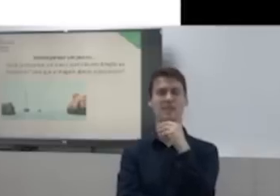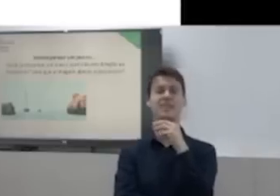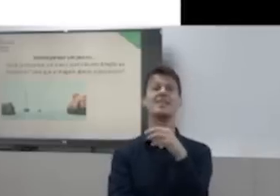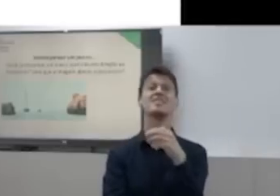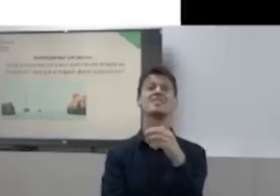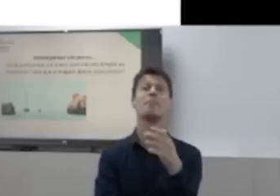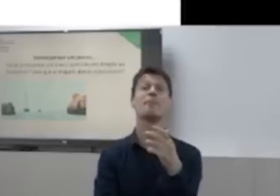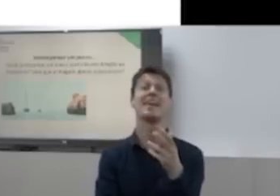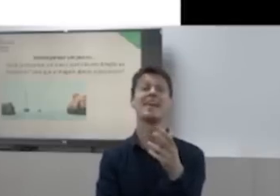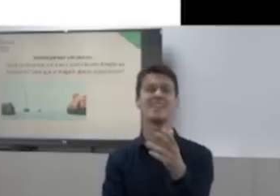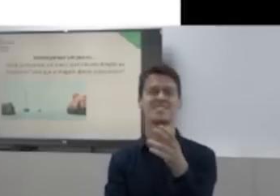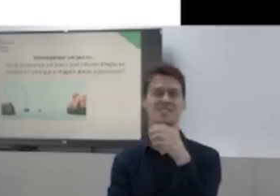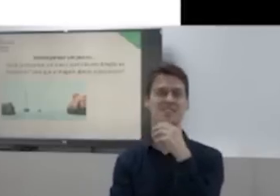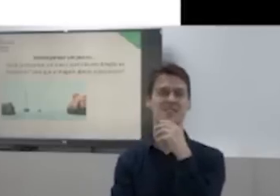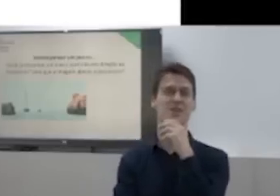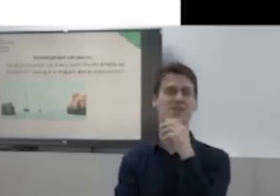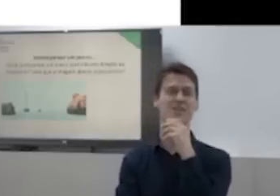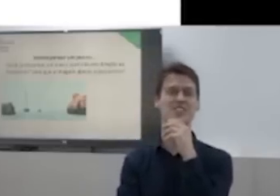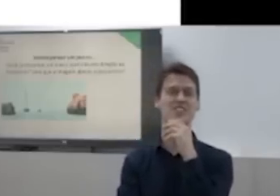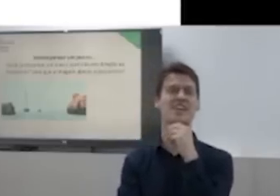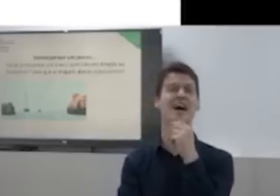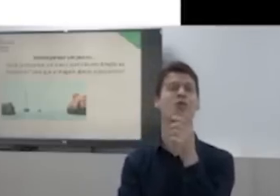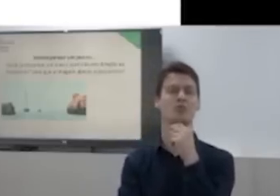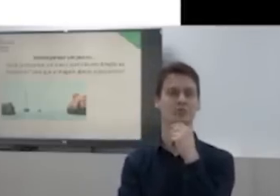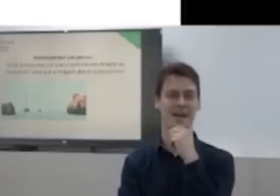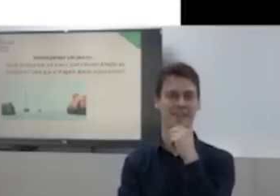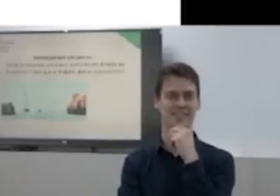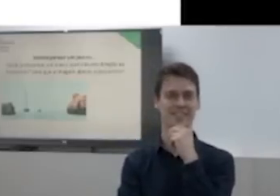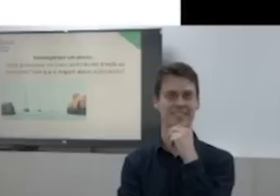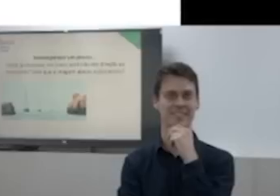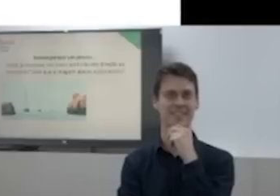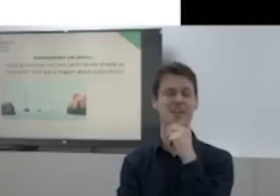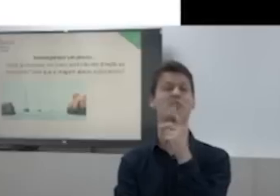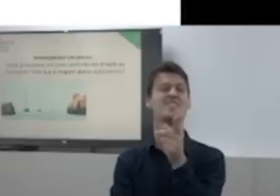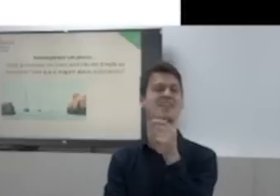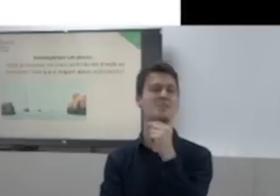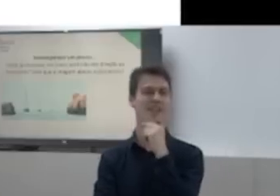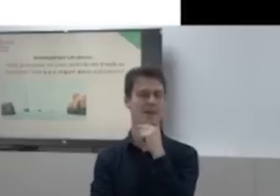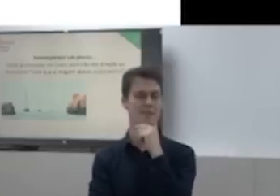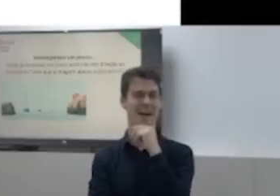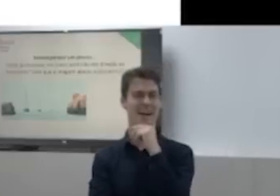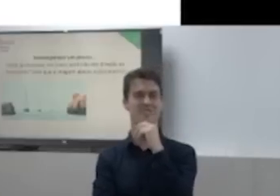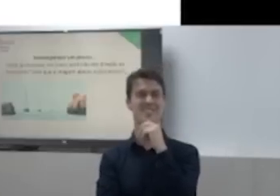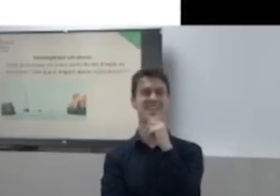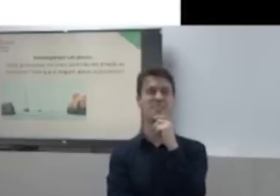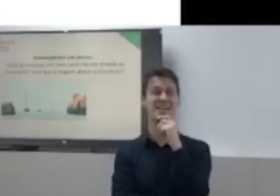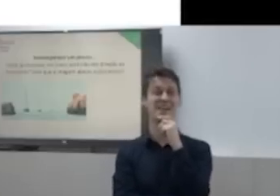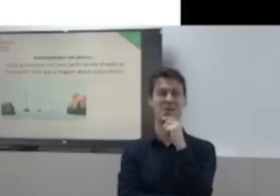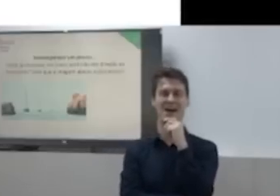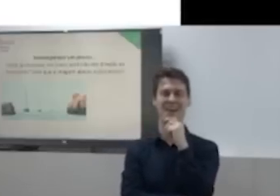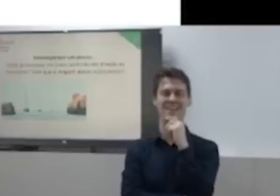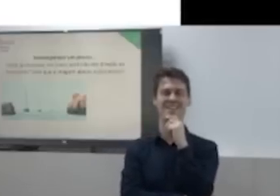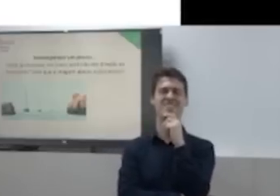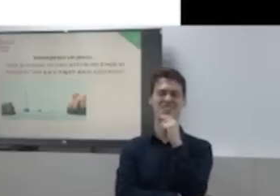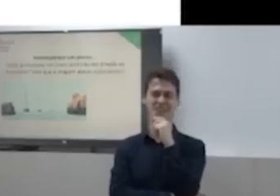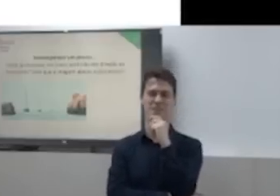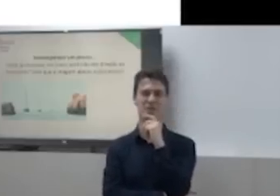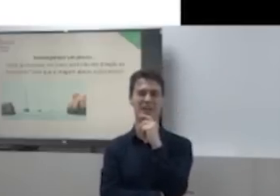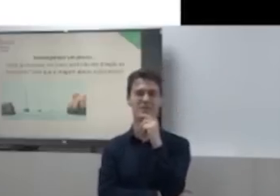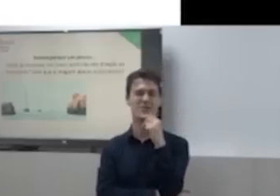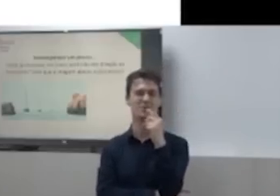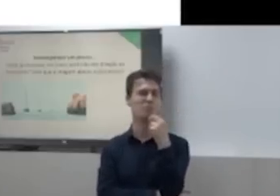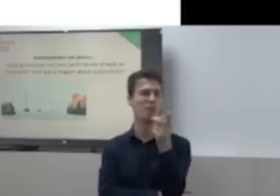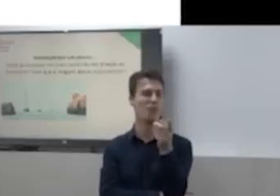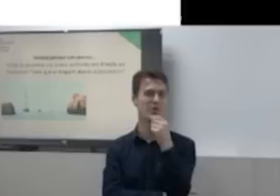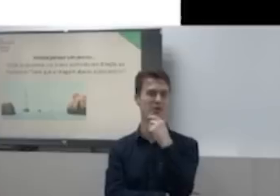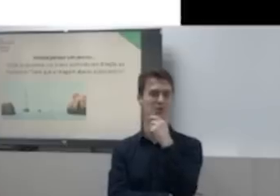que um navio desaparece quando ele chega a alto mar? Você que mora na praia, você que é de Paranaguá, você